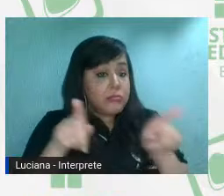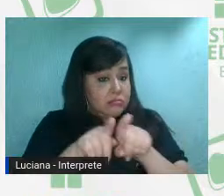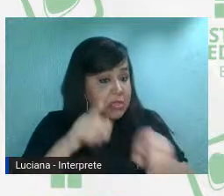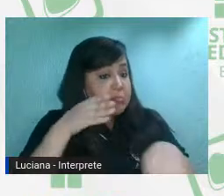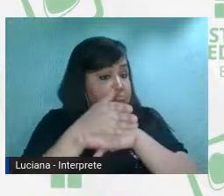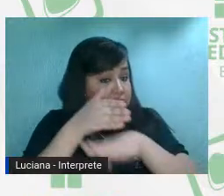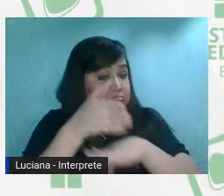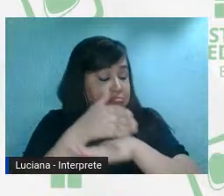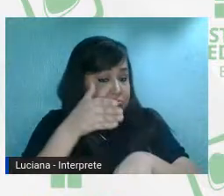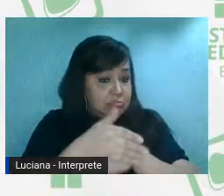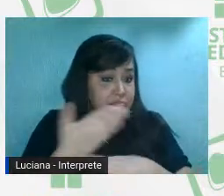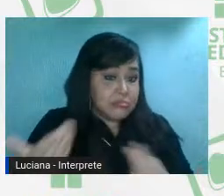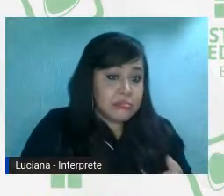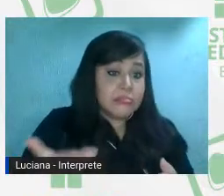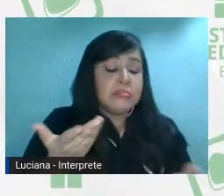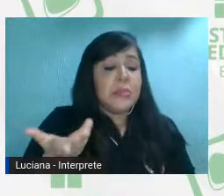práticas